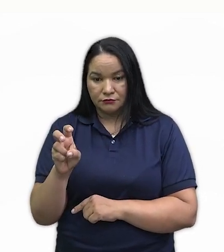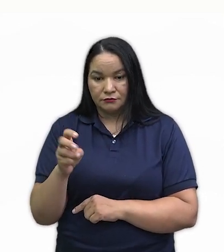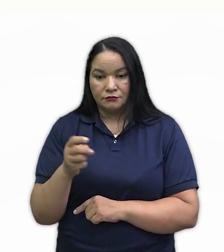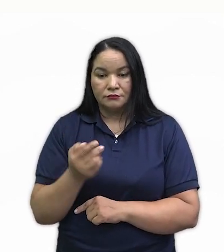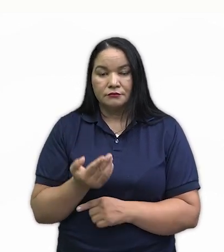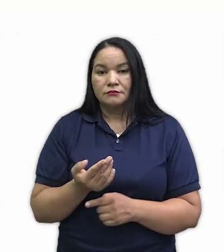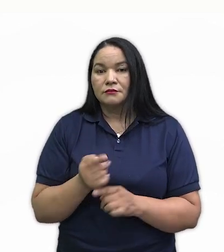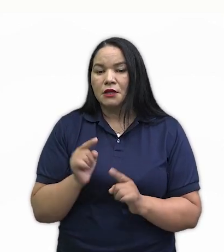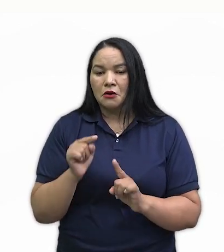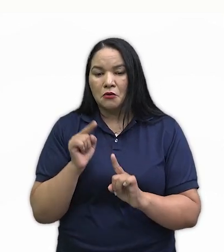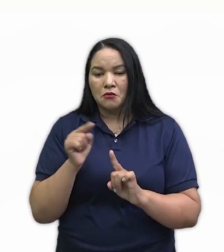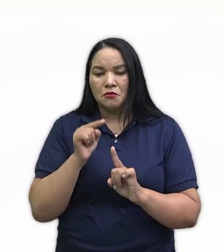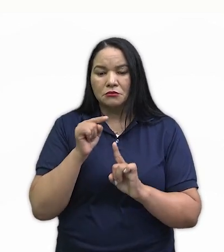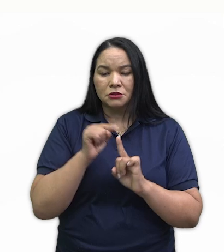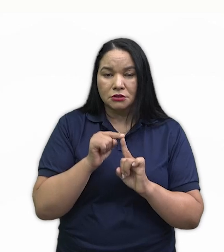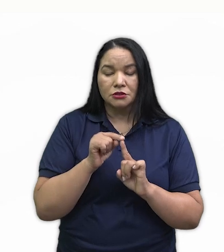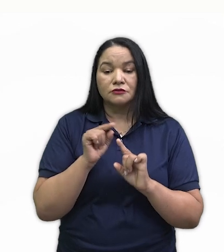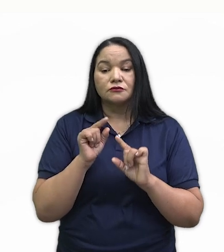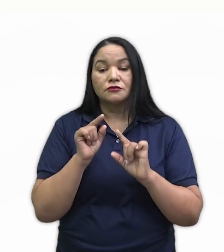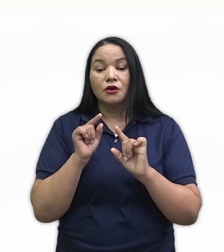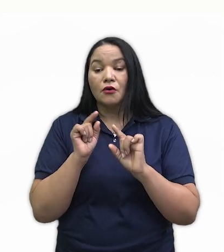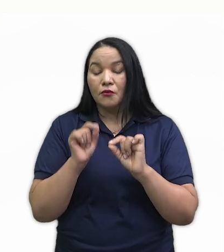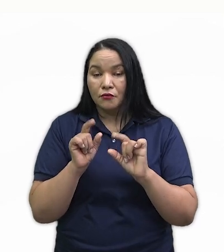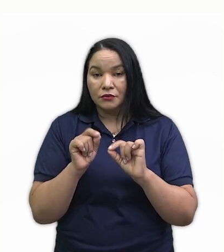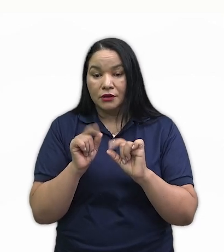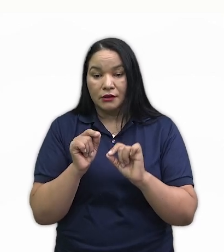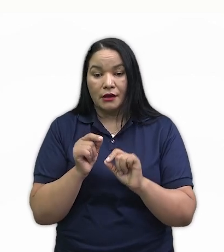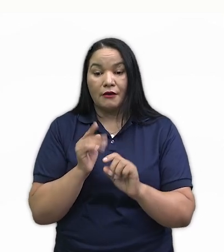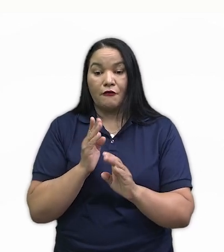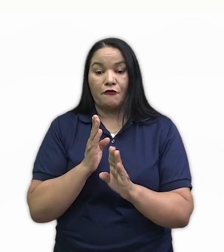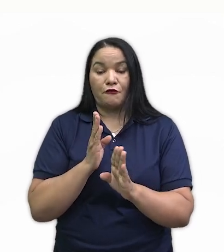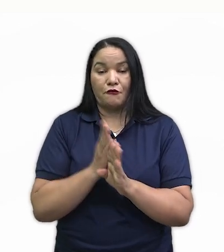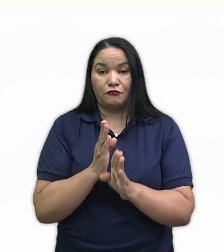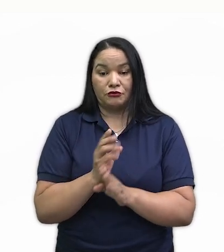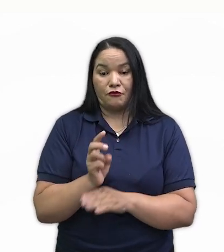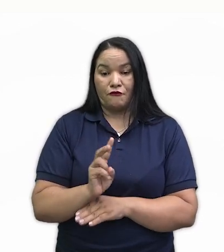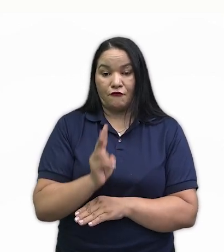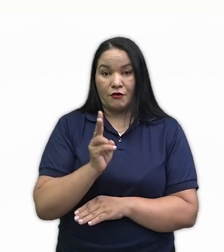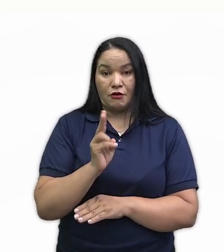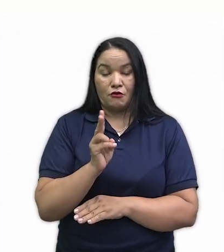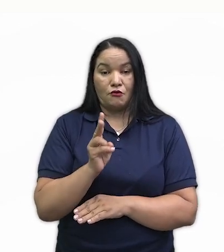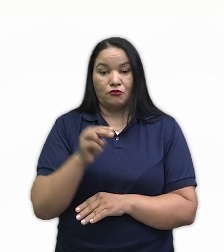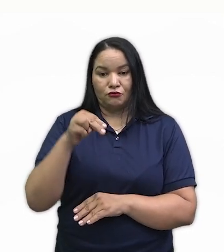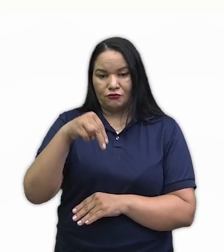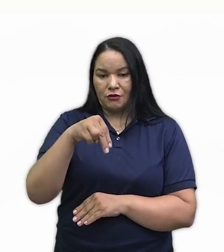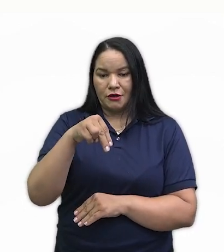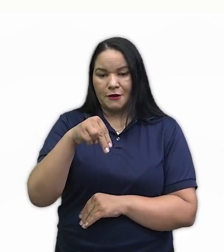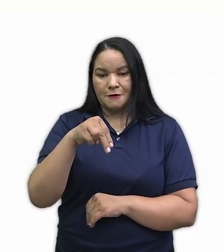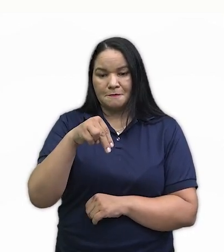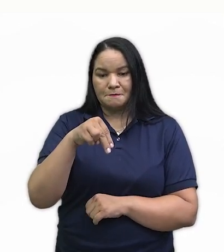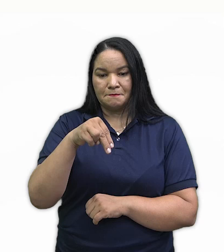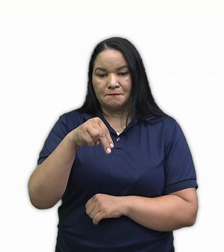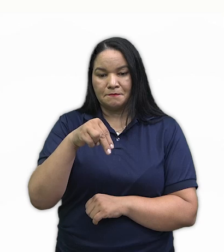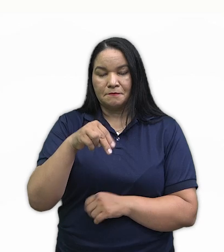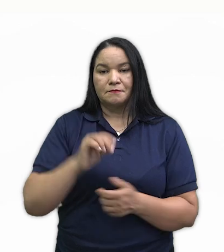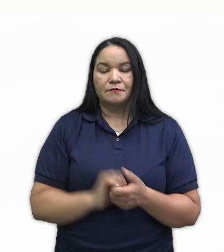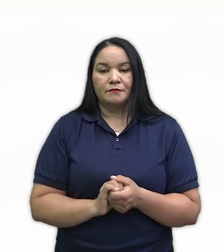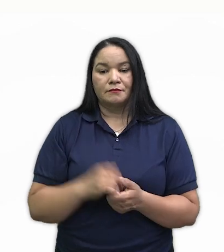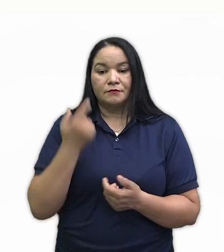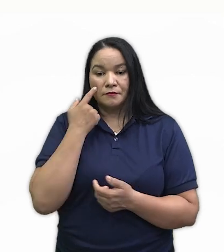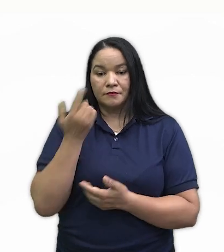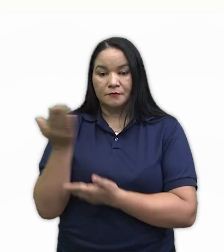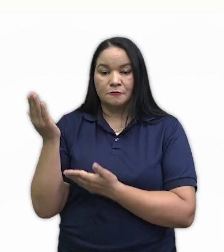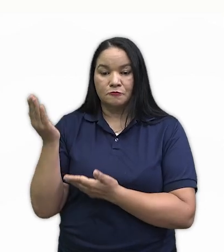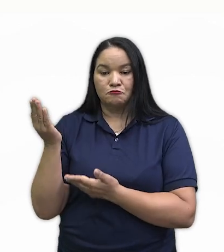o objetivo dessa questão é justamente encontrar o valor do n, e esse logaritmo que eu estou